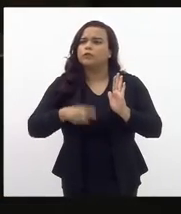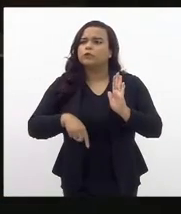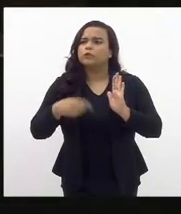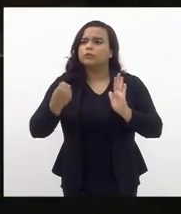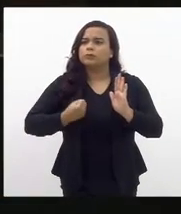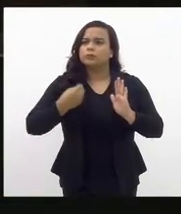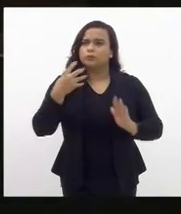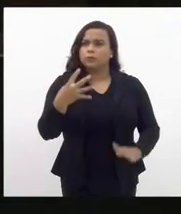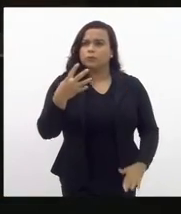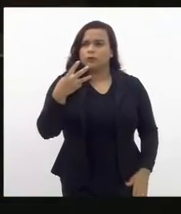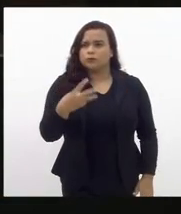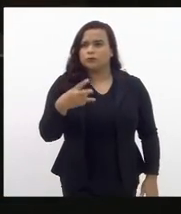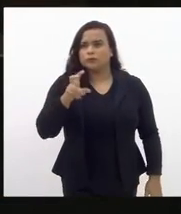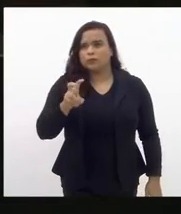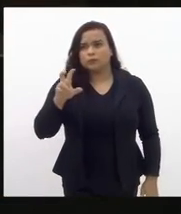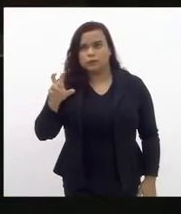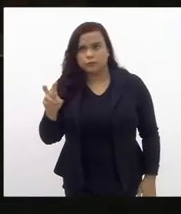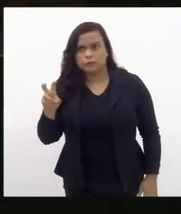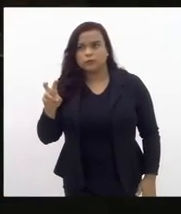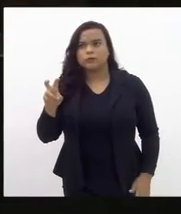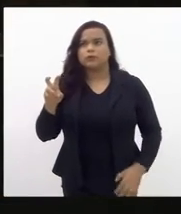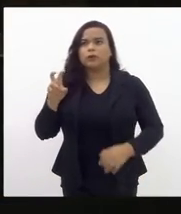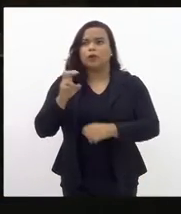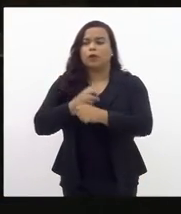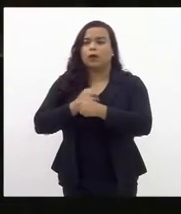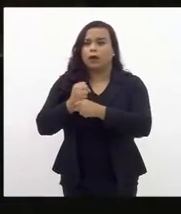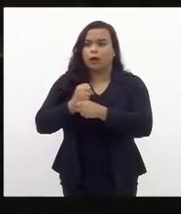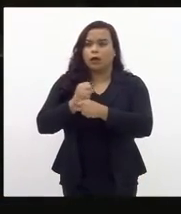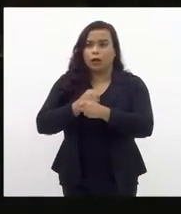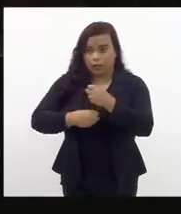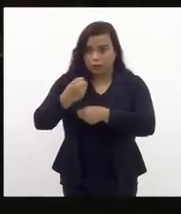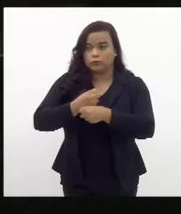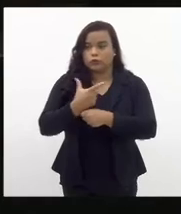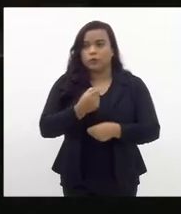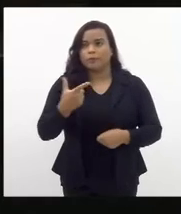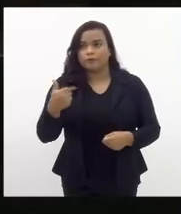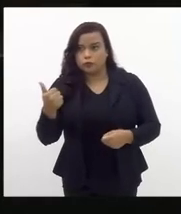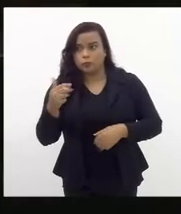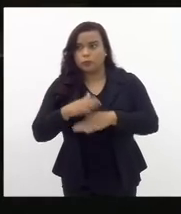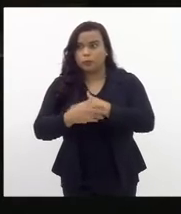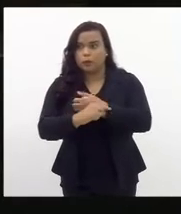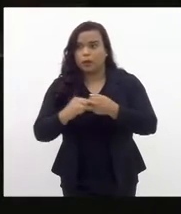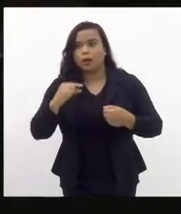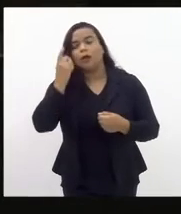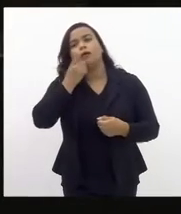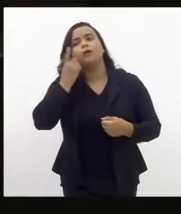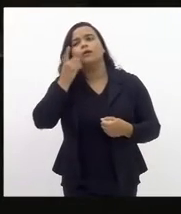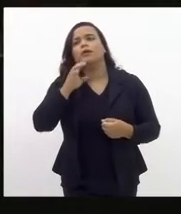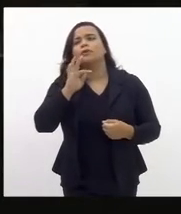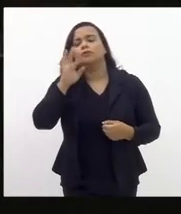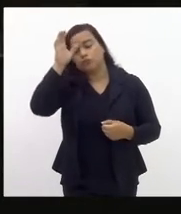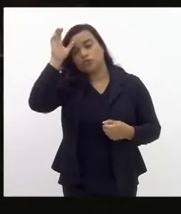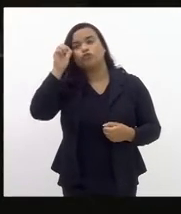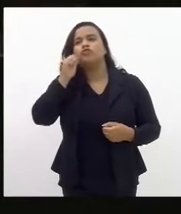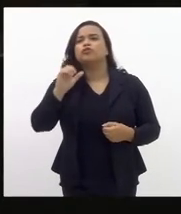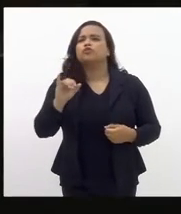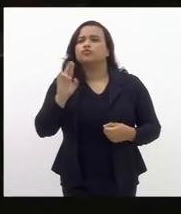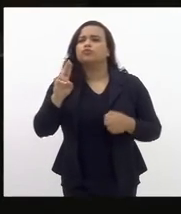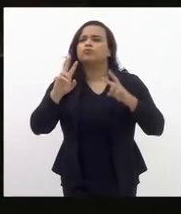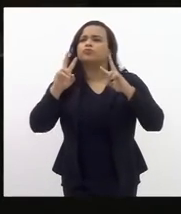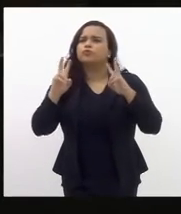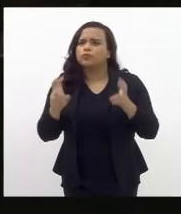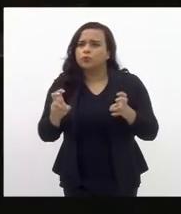número 4355 de 2021, de autoria da deputada Tiaju, que dispõe sobre a implantação de espaços